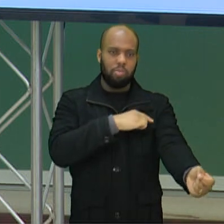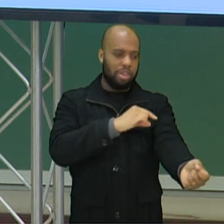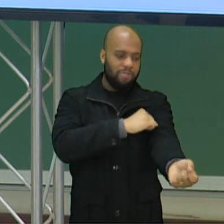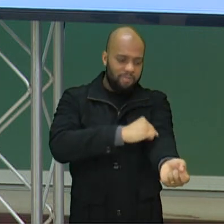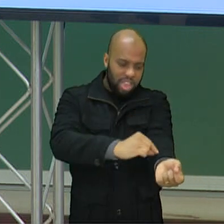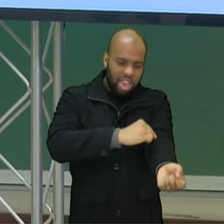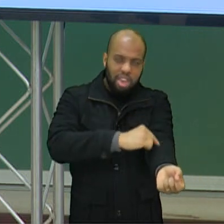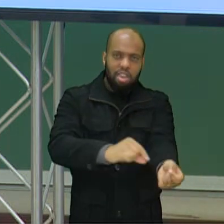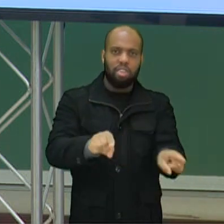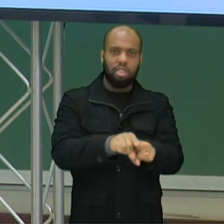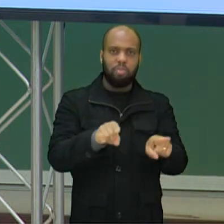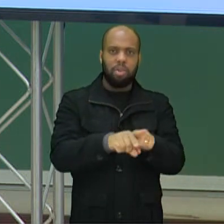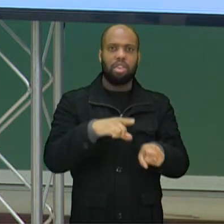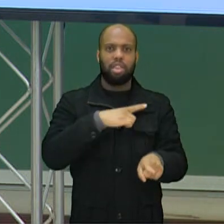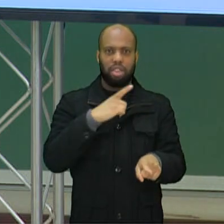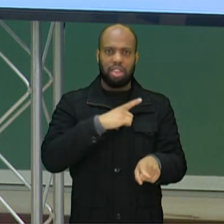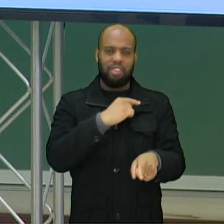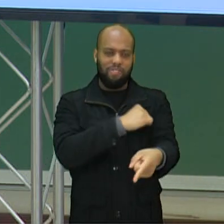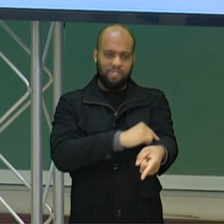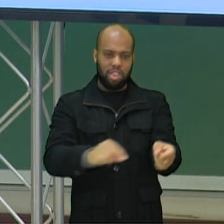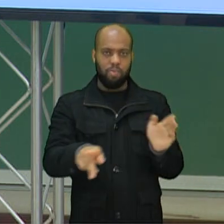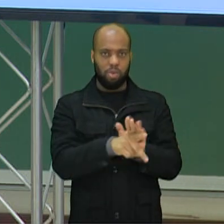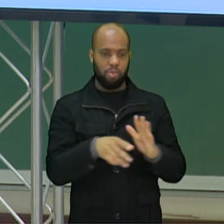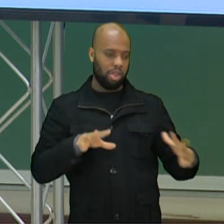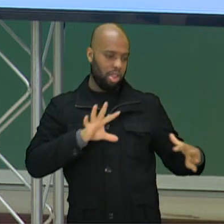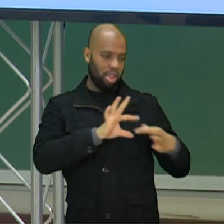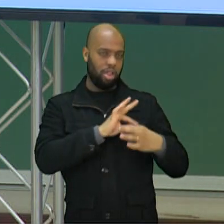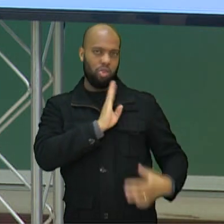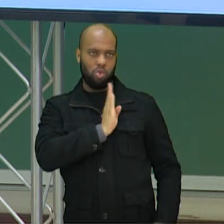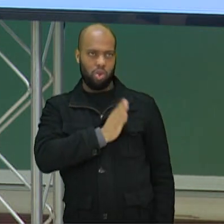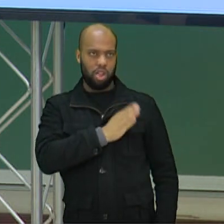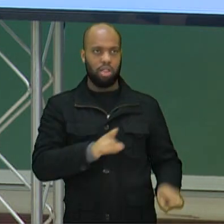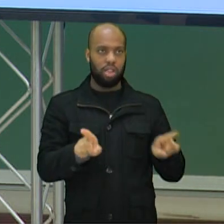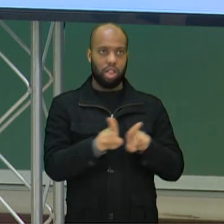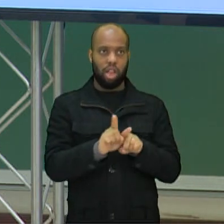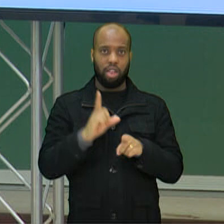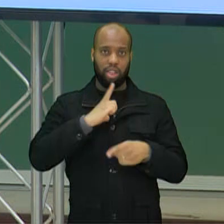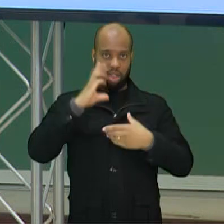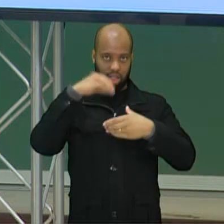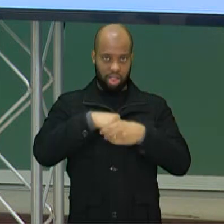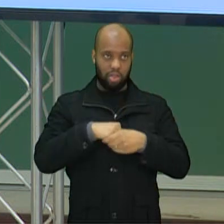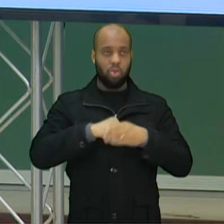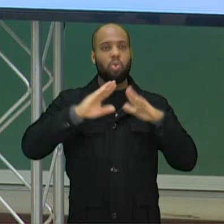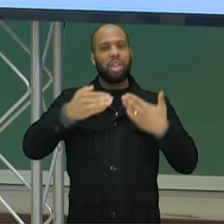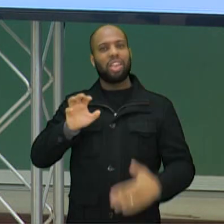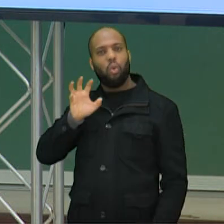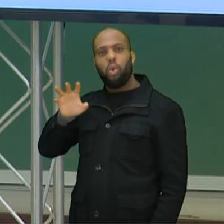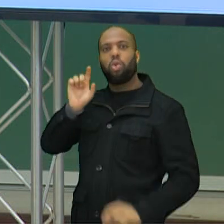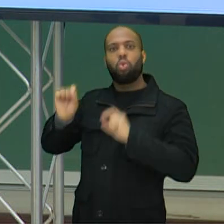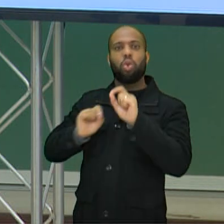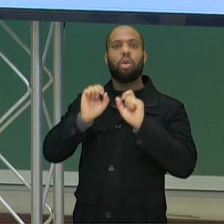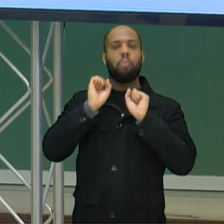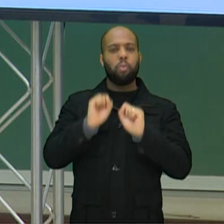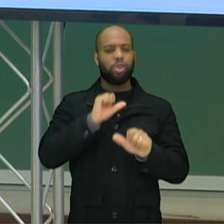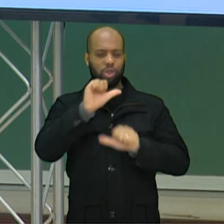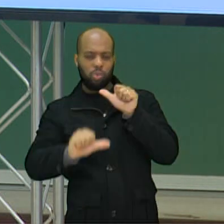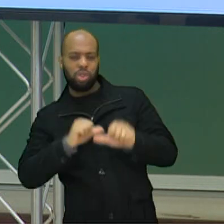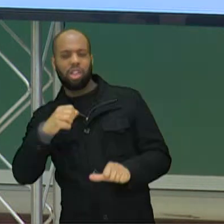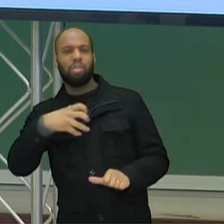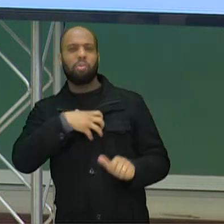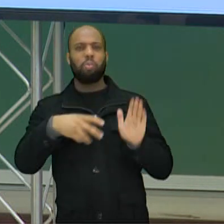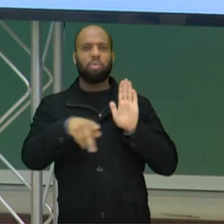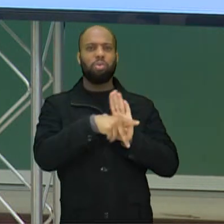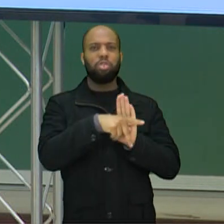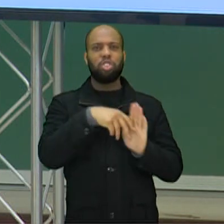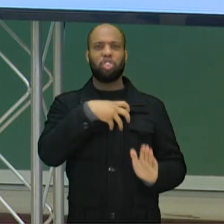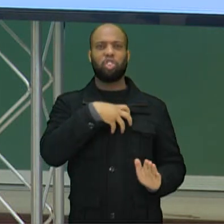e artéria. Então temos os elementos constituintes. Então a hipertrofia é uma possibilidade de alteração muscular durante a prática de